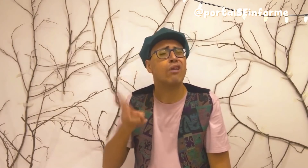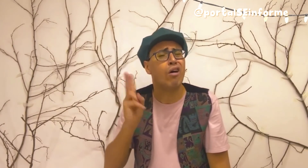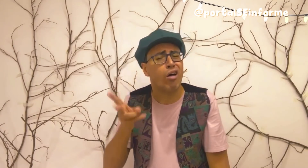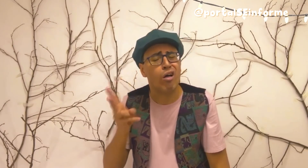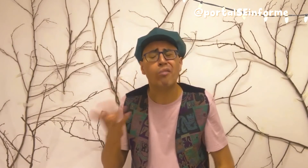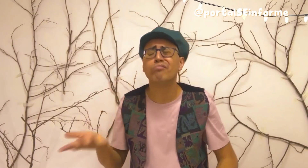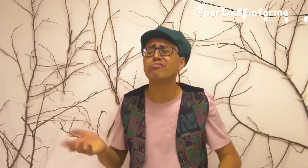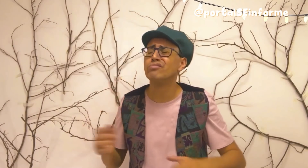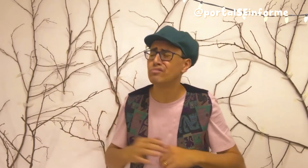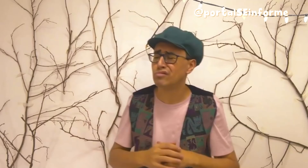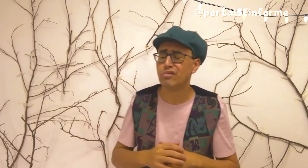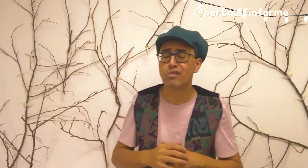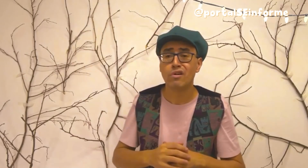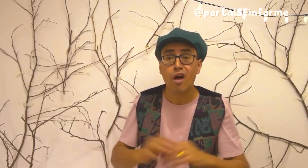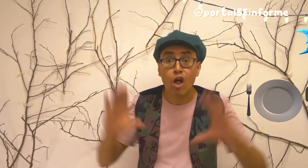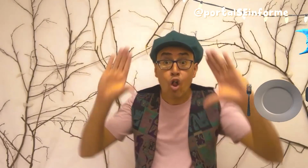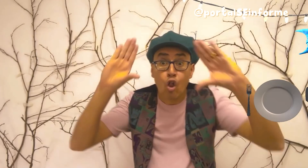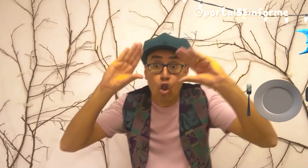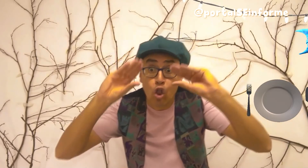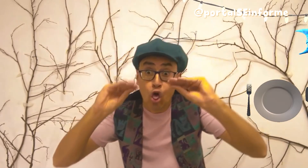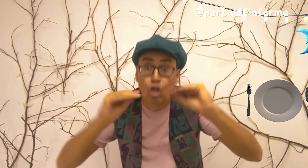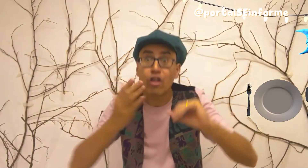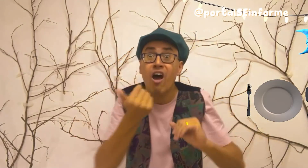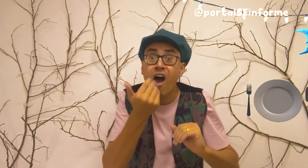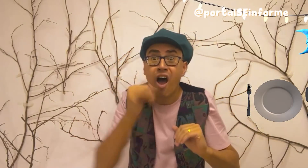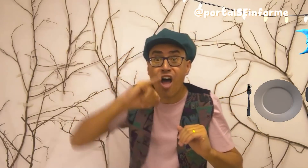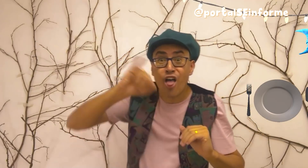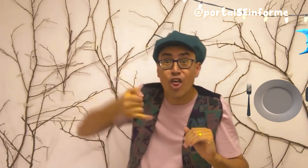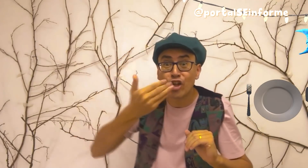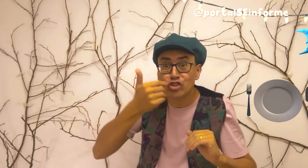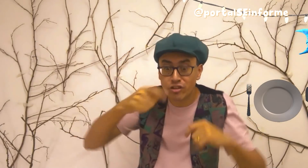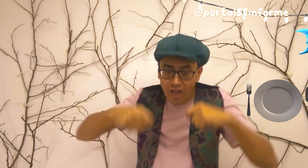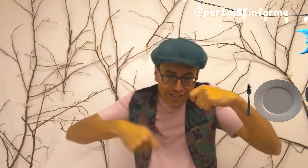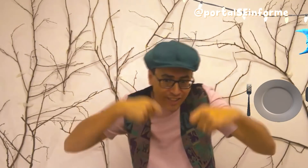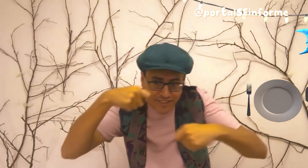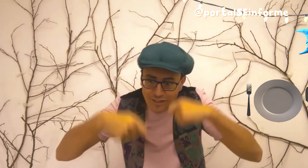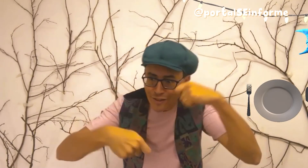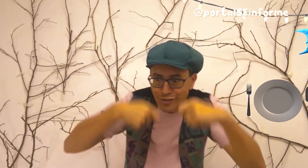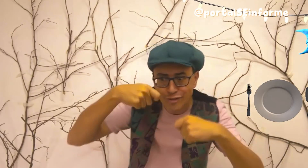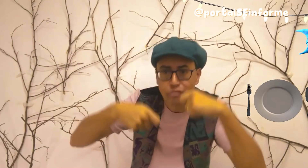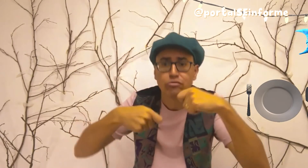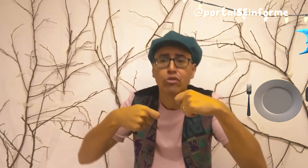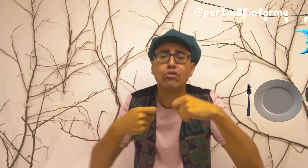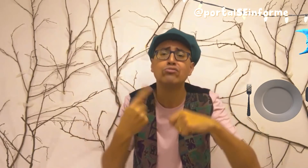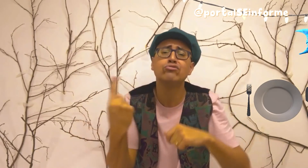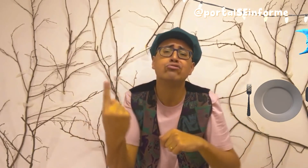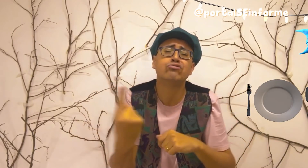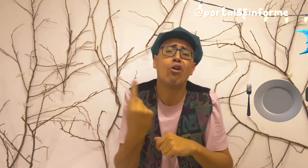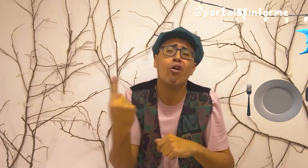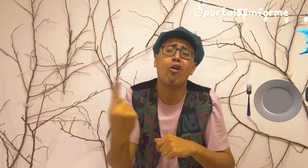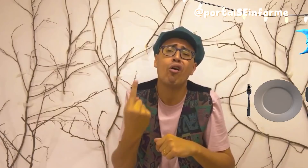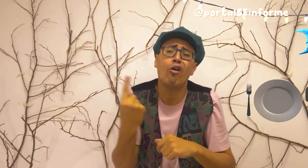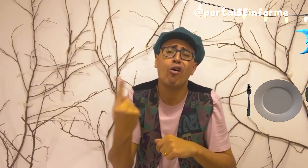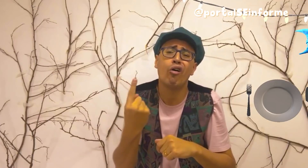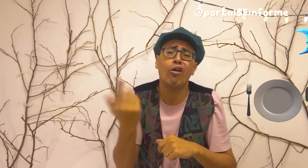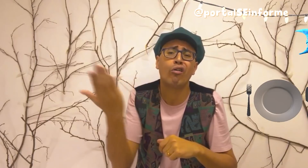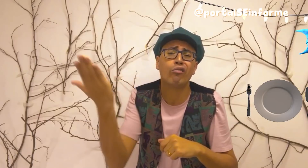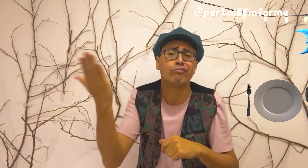Sempre assim. À noite, jantava sozinho.